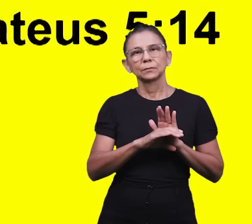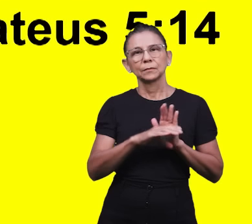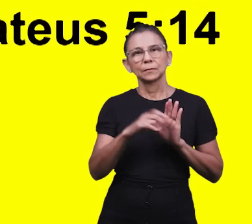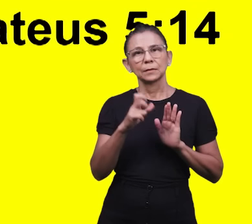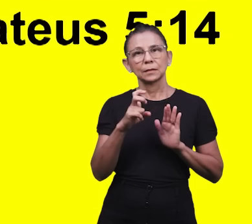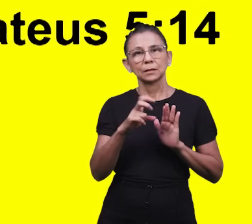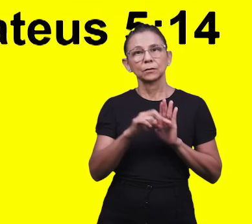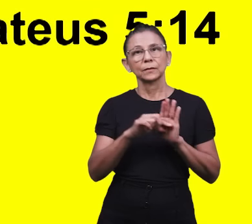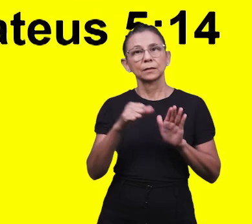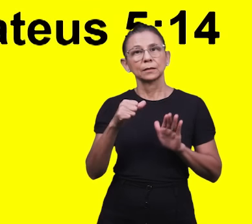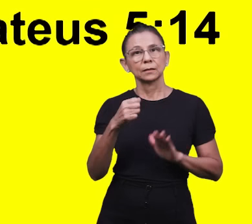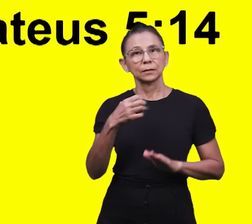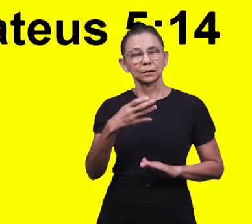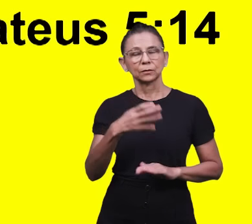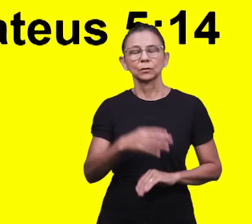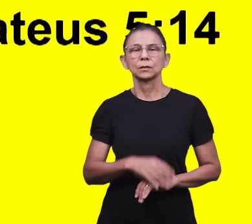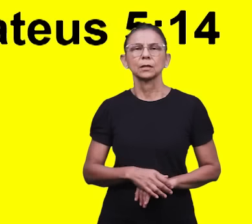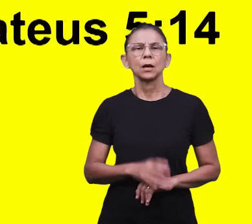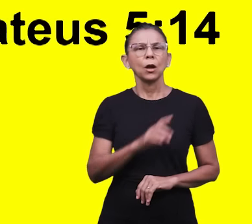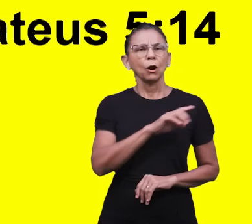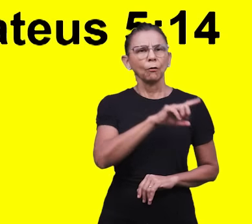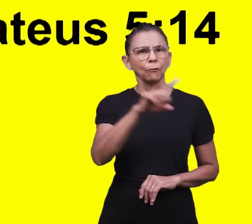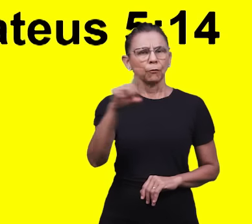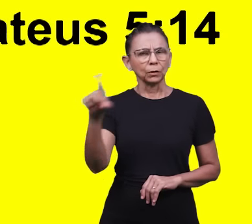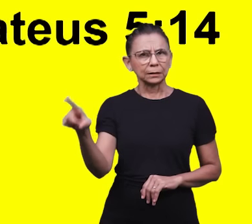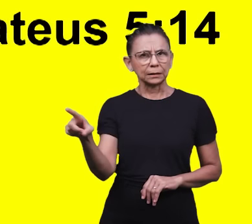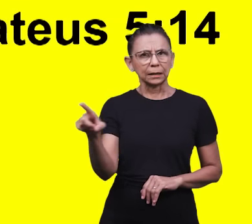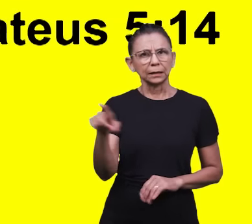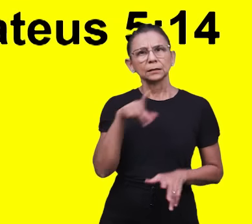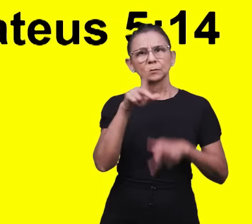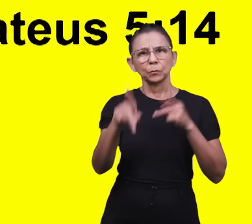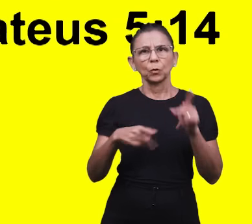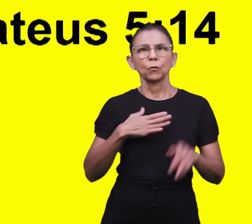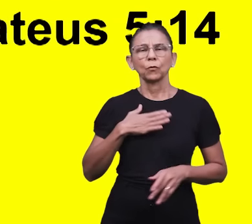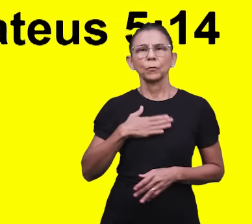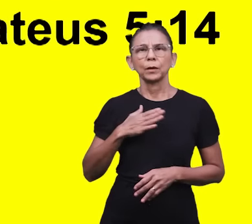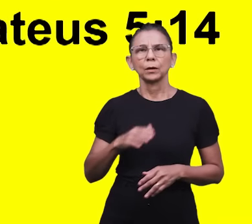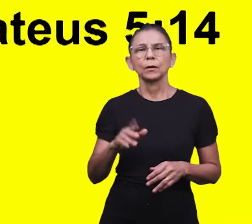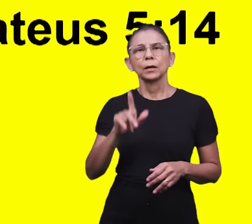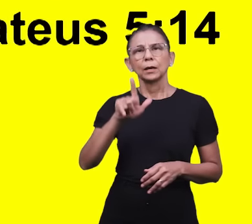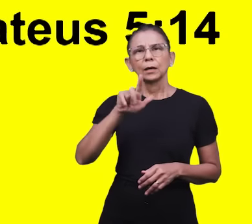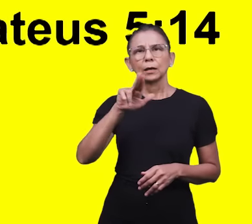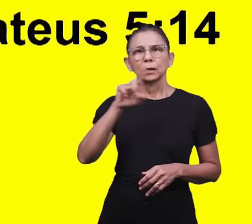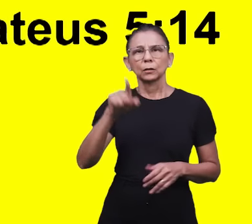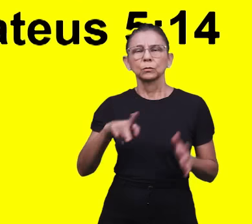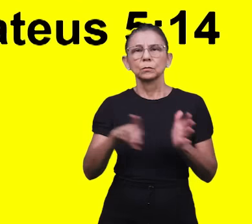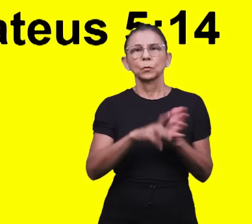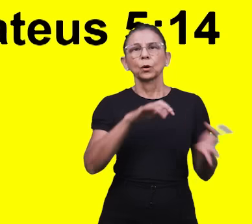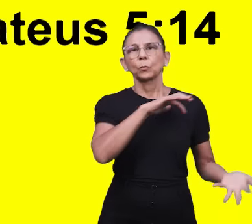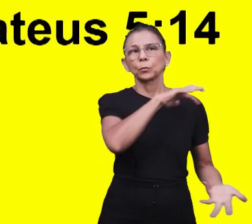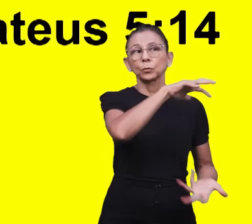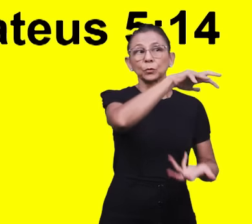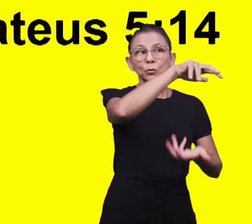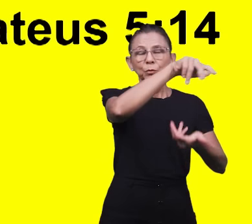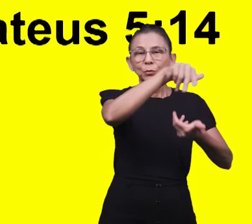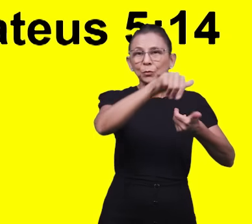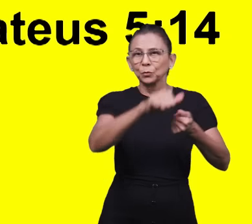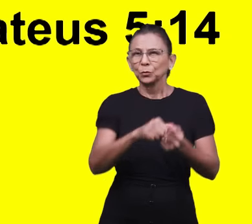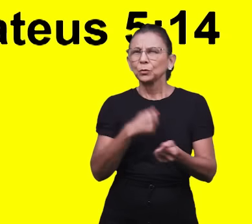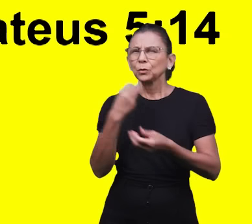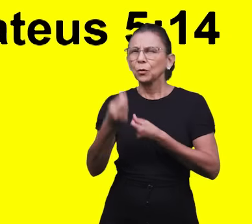vós sois a luz do mundo não se pode esconder uma cidade edificada sobre